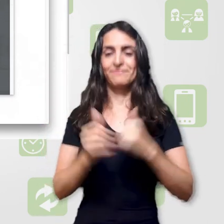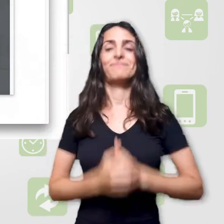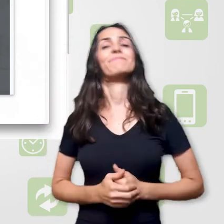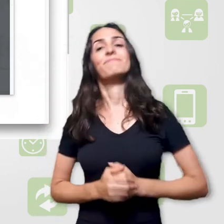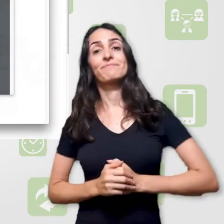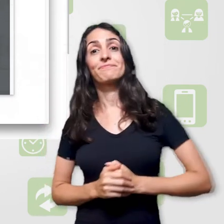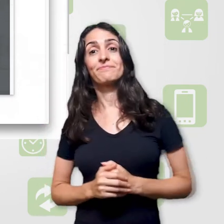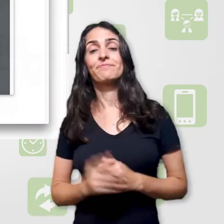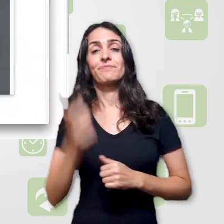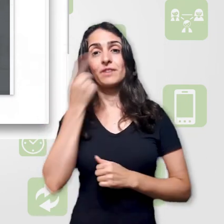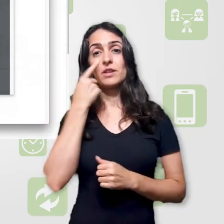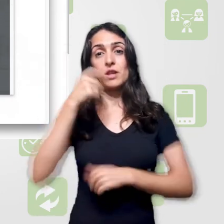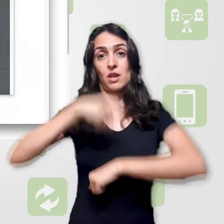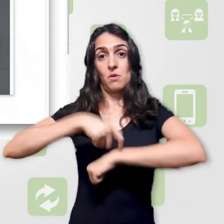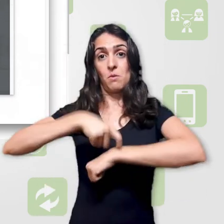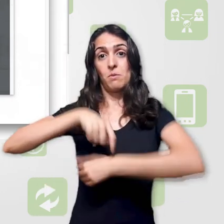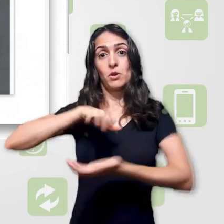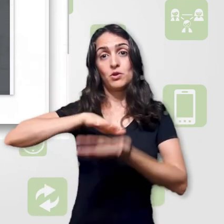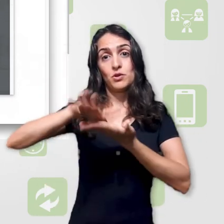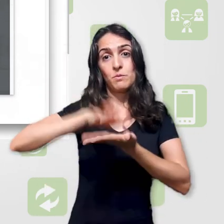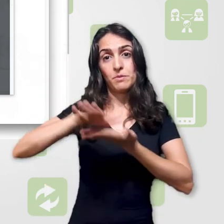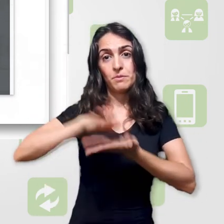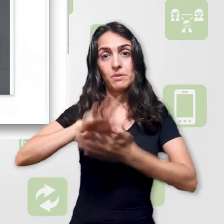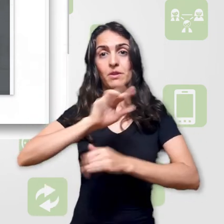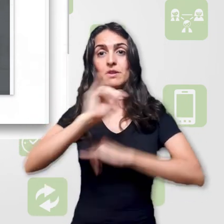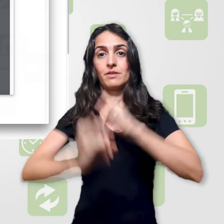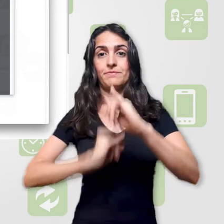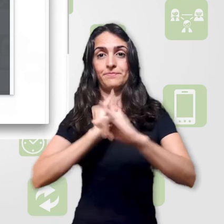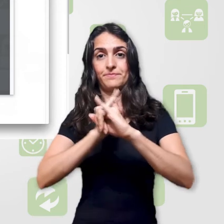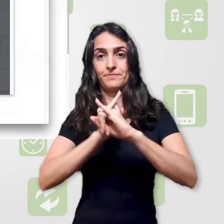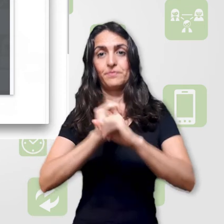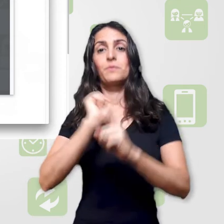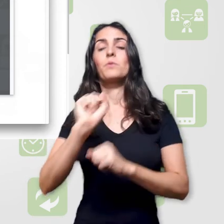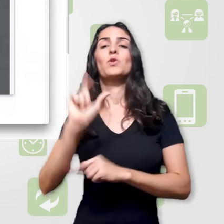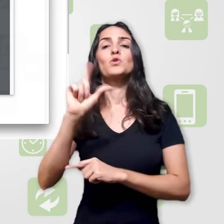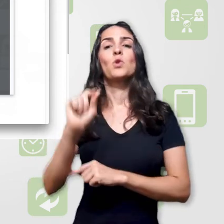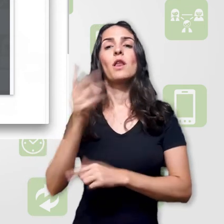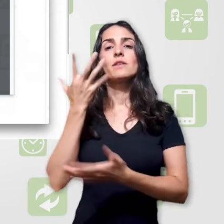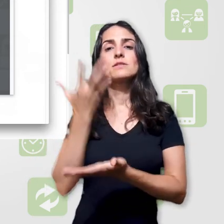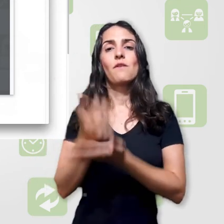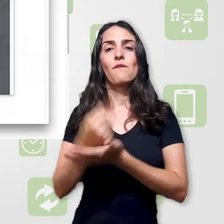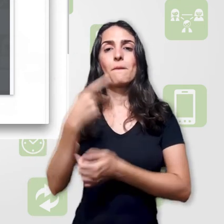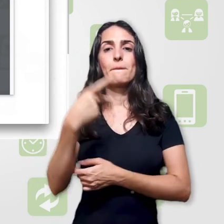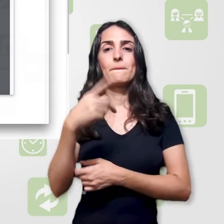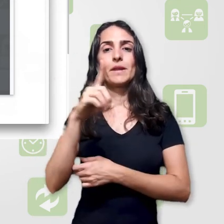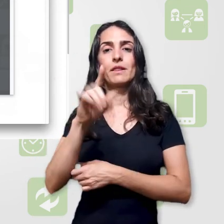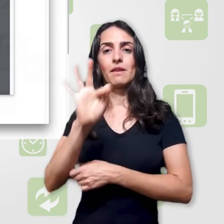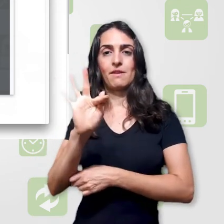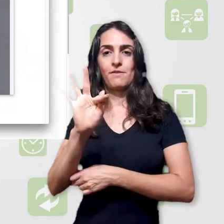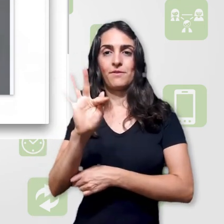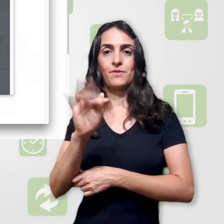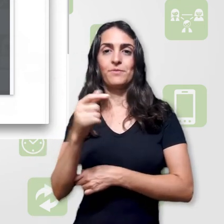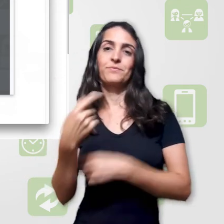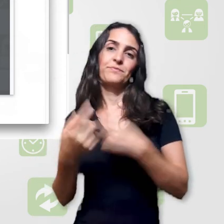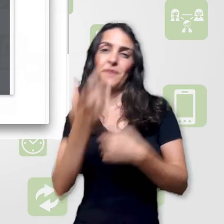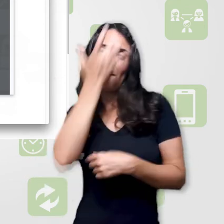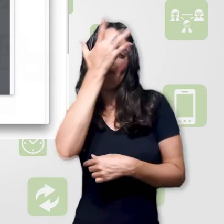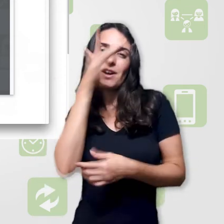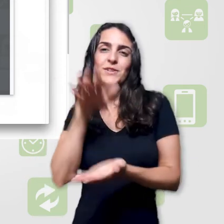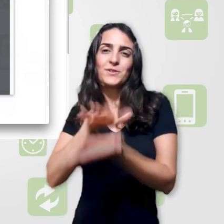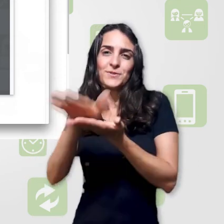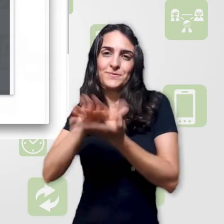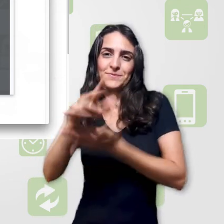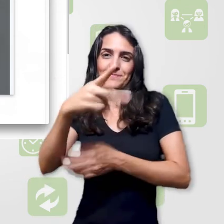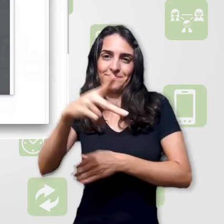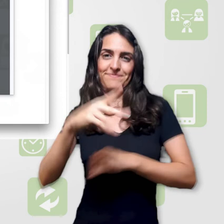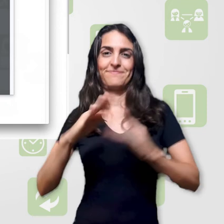certo então aqui na hora de imprimir no Google Chrome por exemplo você pode escolher salvar como PDF ou imprimir na sua impressora